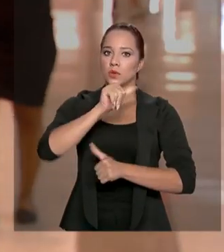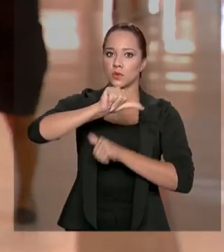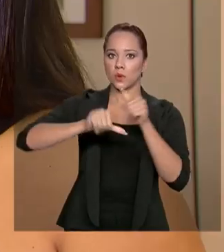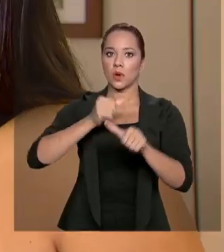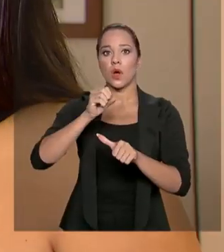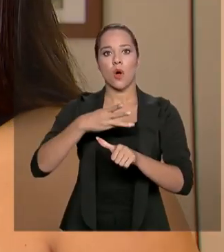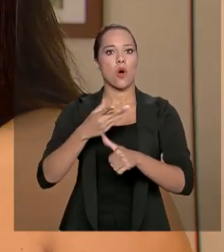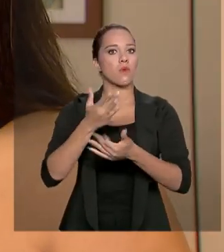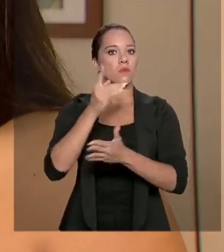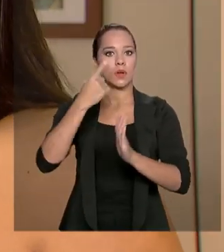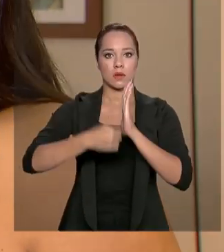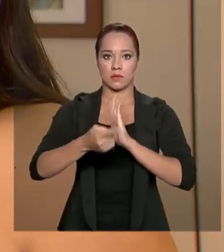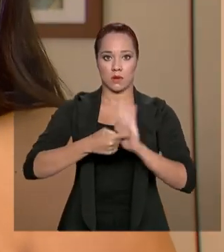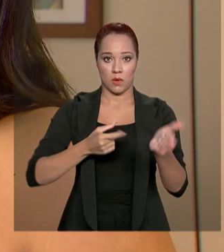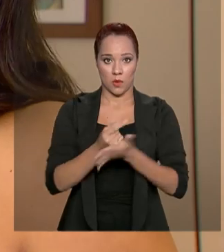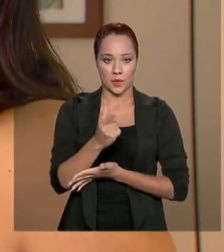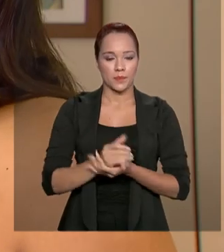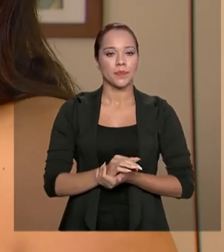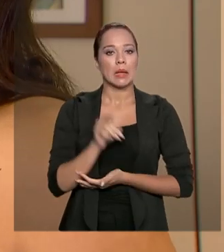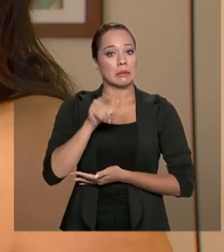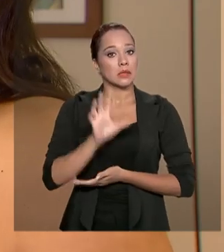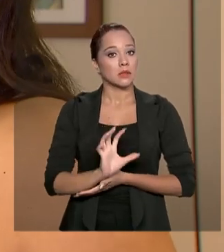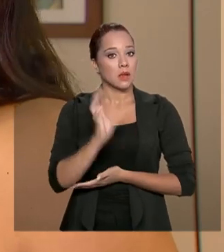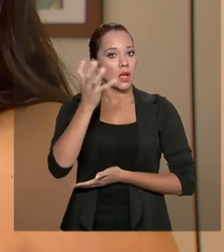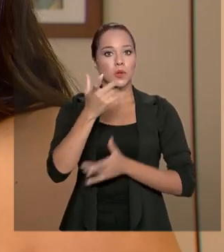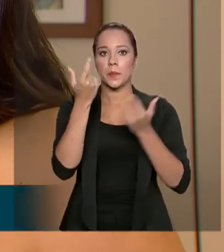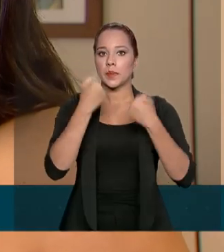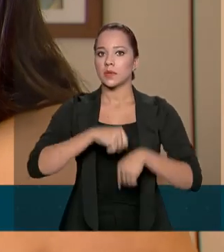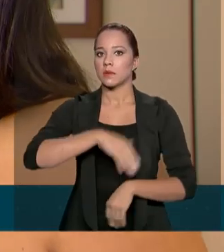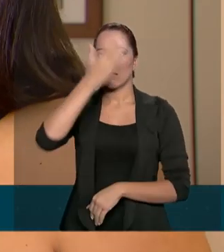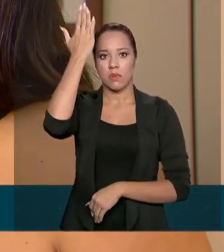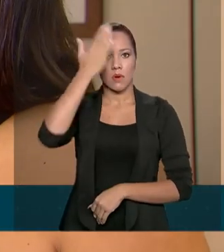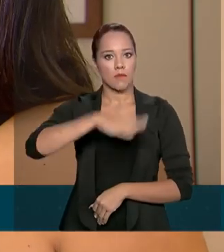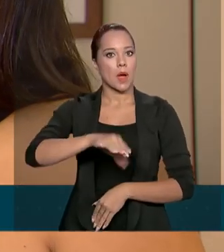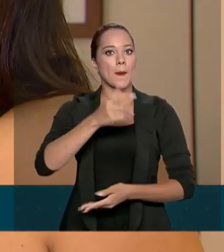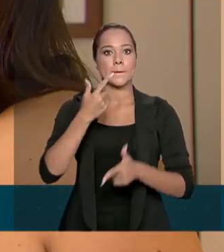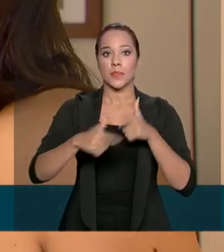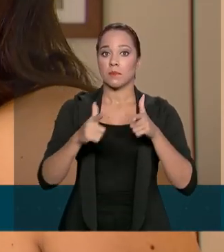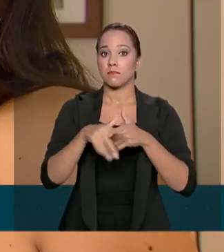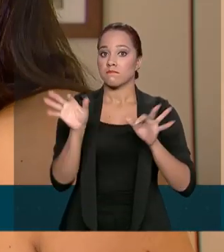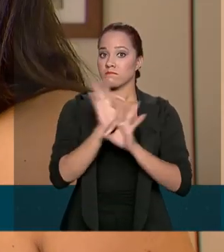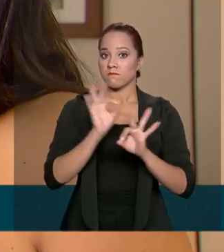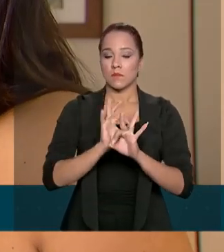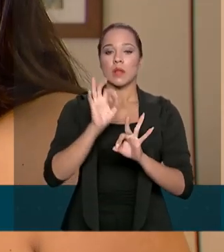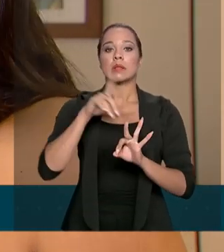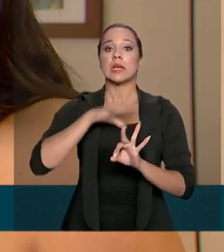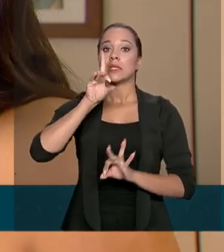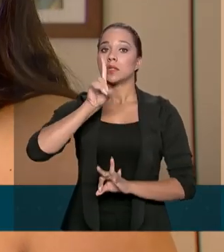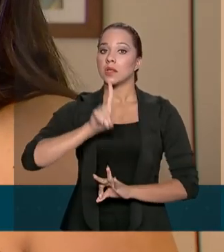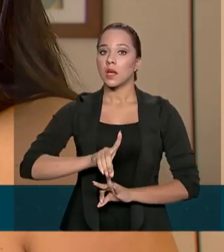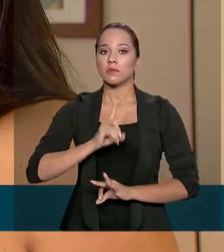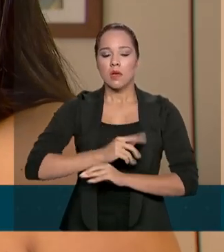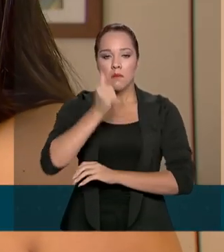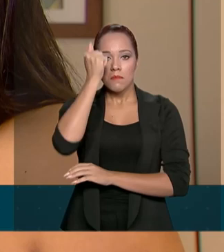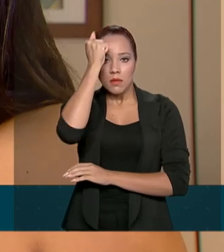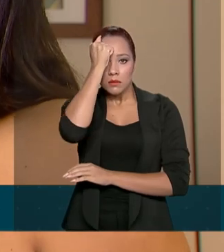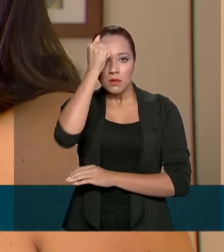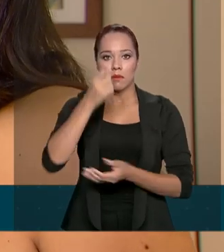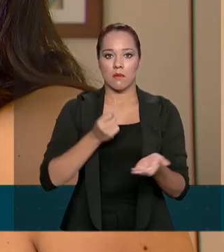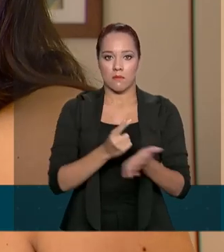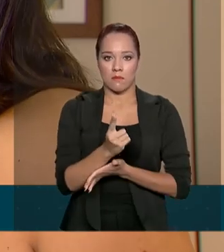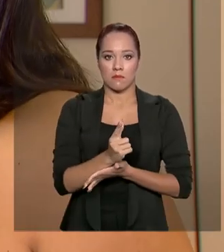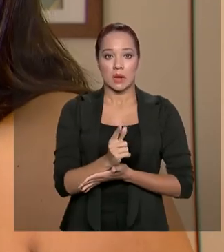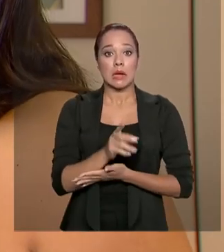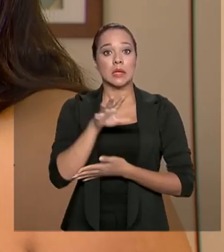o negócio. Neste caso, o consumidor não precisa nem provar um vício. Ele tem direito de se arrepender daquela compra.